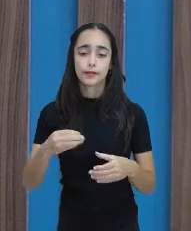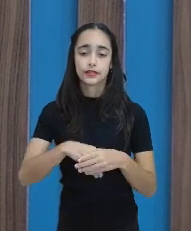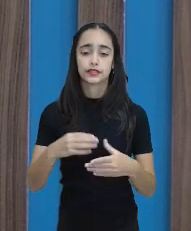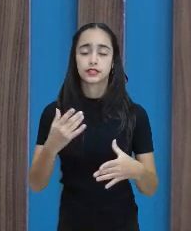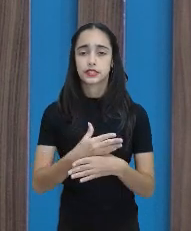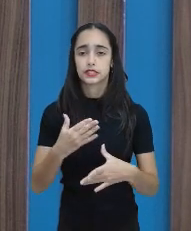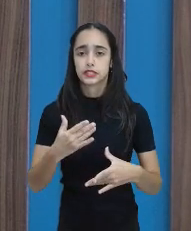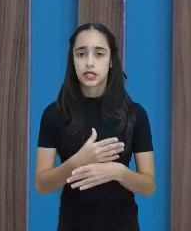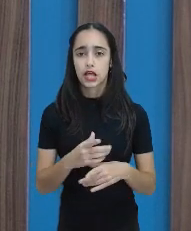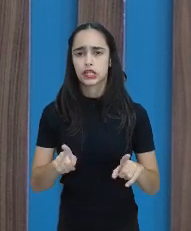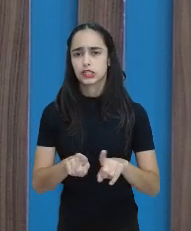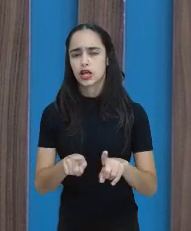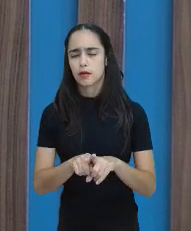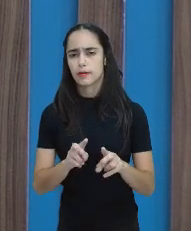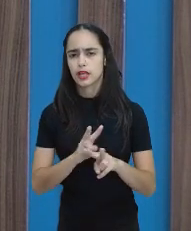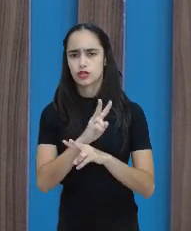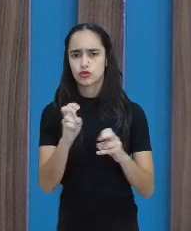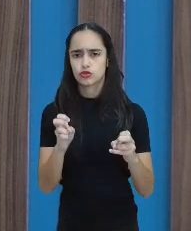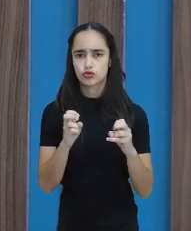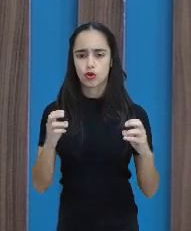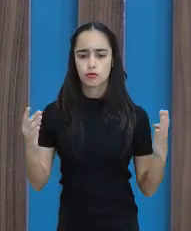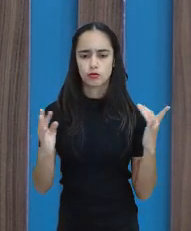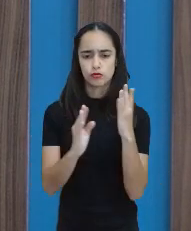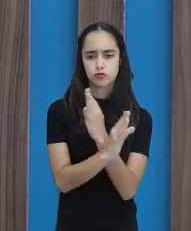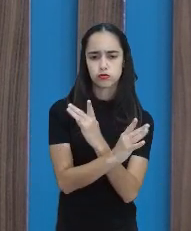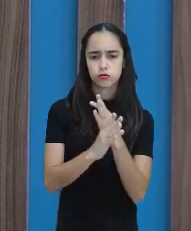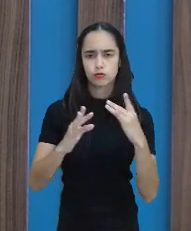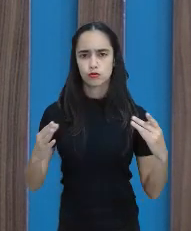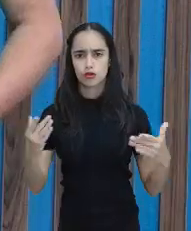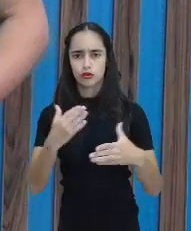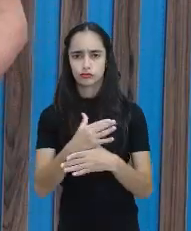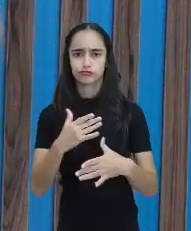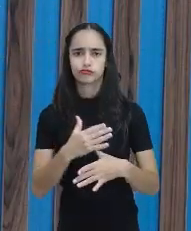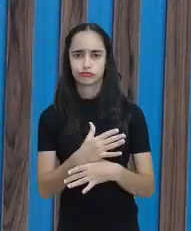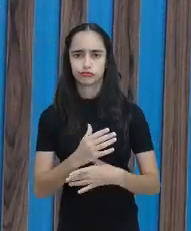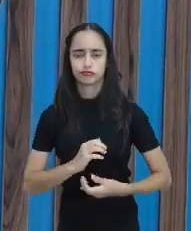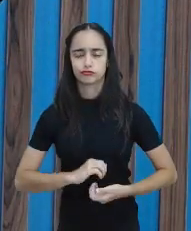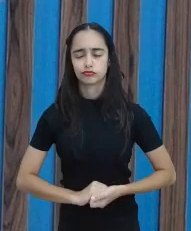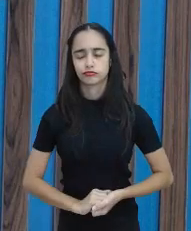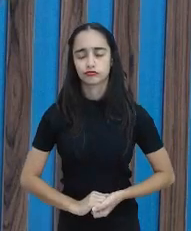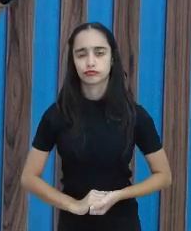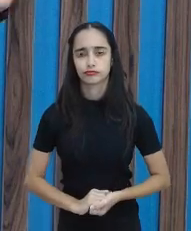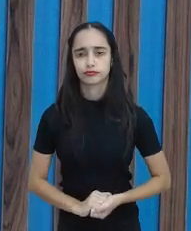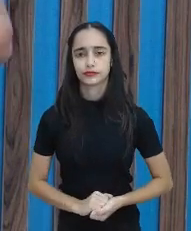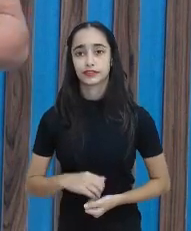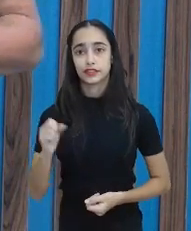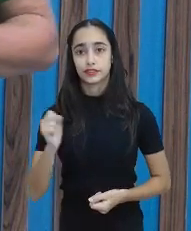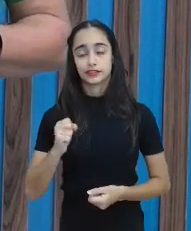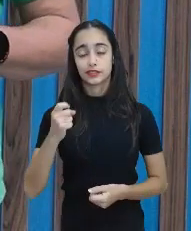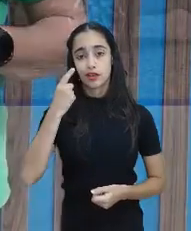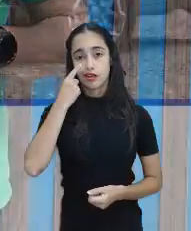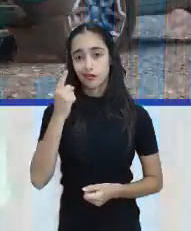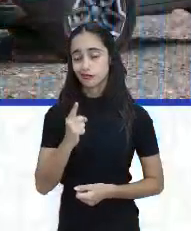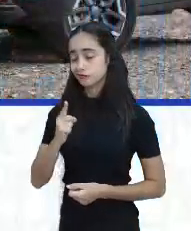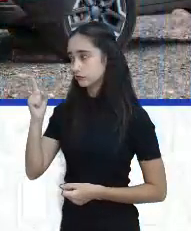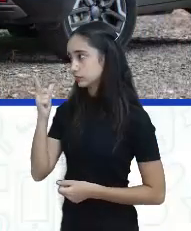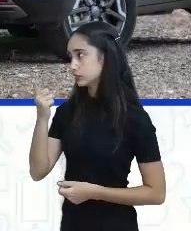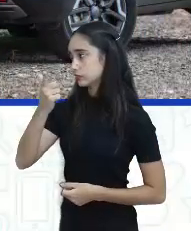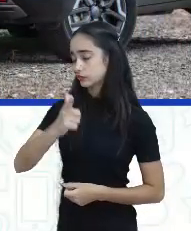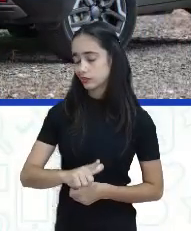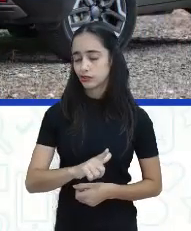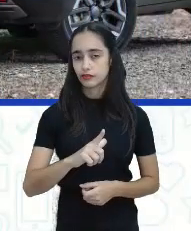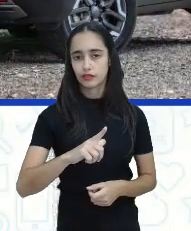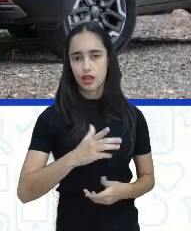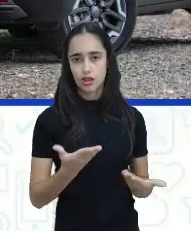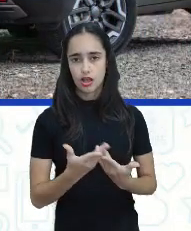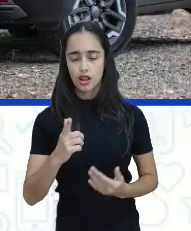urbana, tudo isso está interligado aí, né? Beleza. Então, aqui, ó, tá aí de novo aí os transportes, né? Carros, mais carros